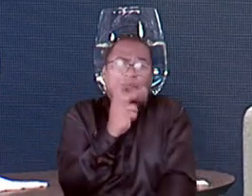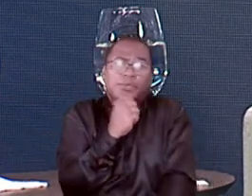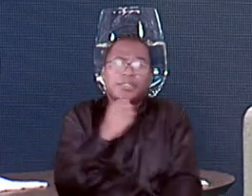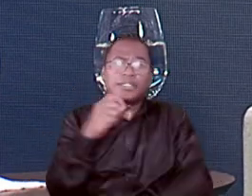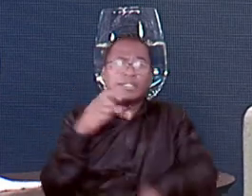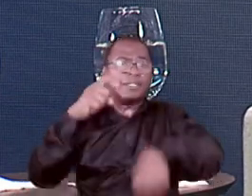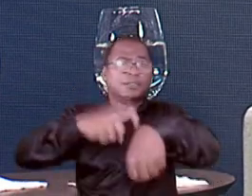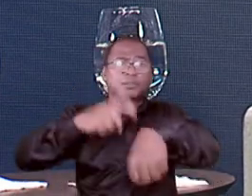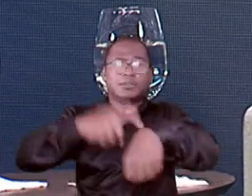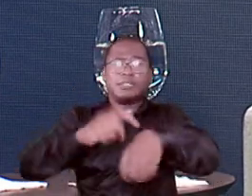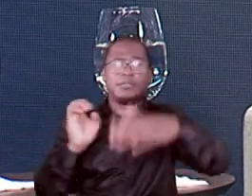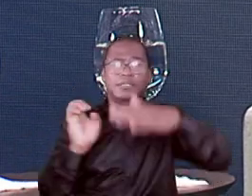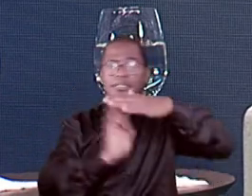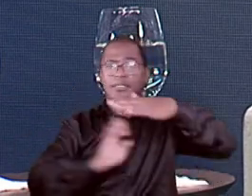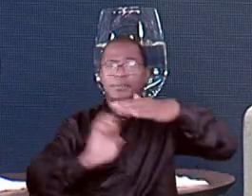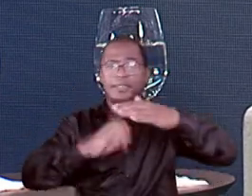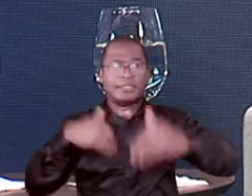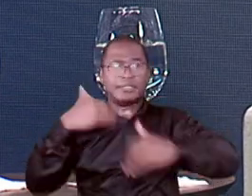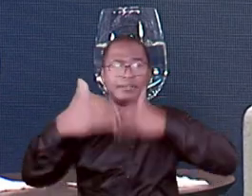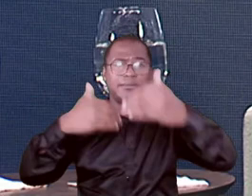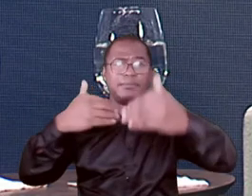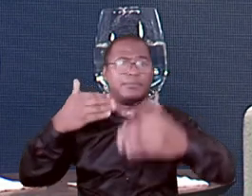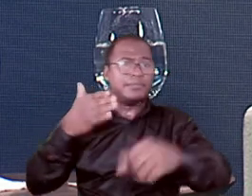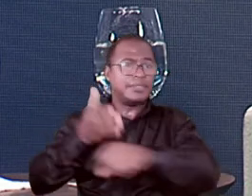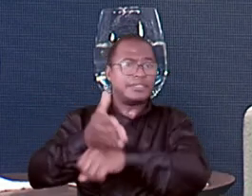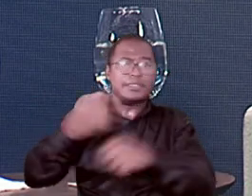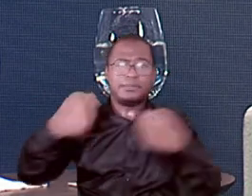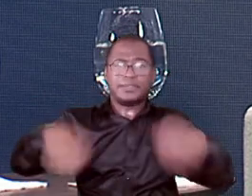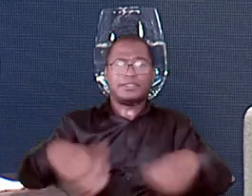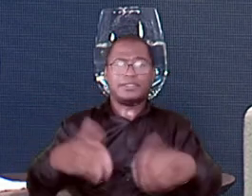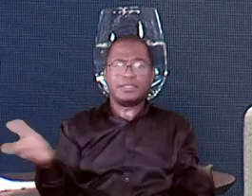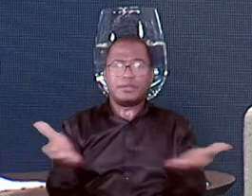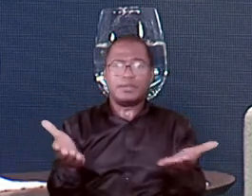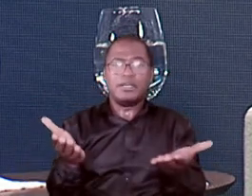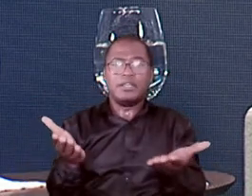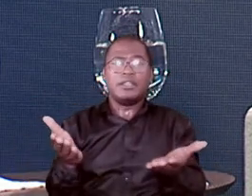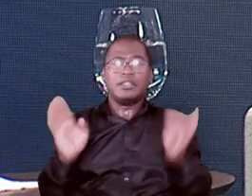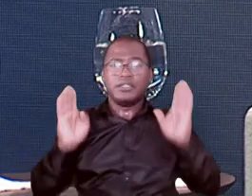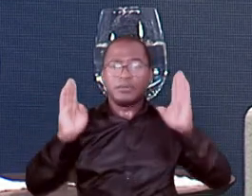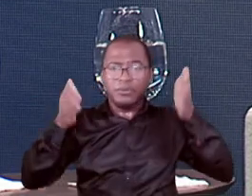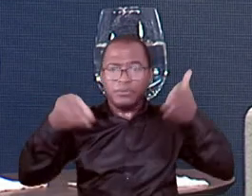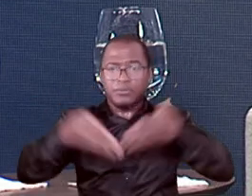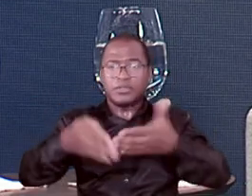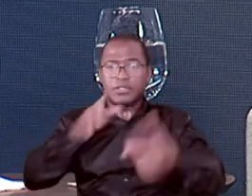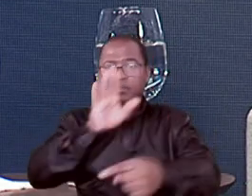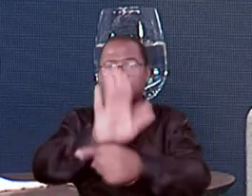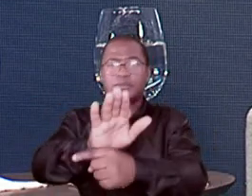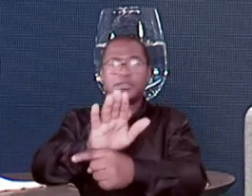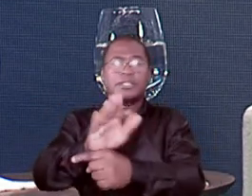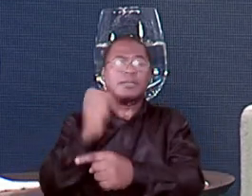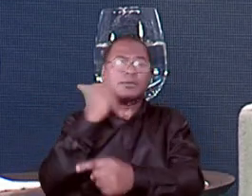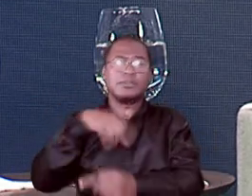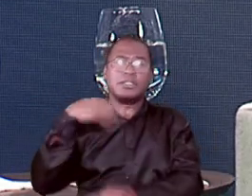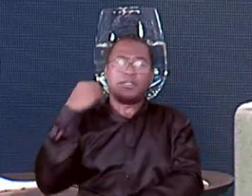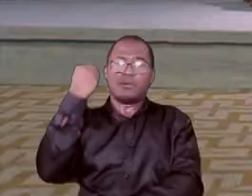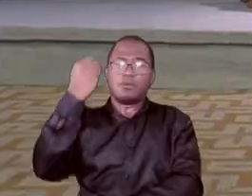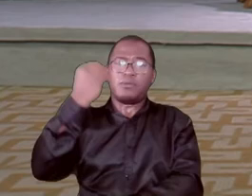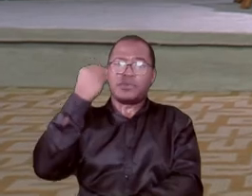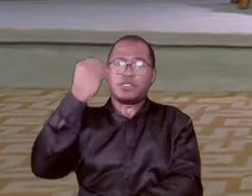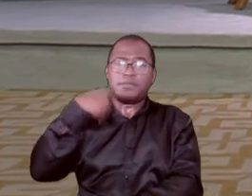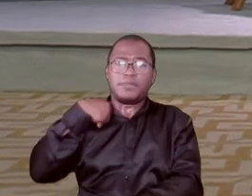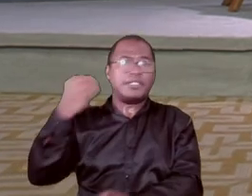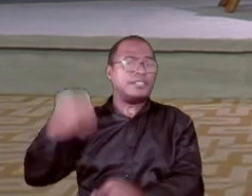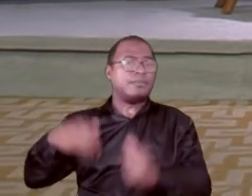empresa então eu quero colocar aqui um enfoque bastante grande no que nós estamos fazendo a cada vez criar uma experiência mais fluida mais